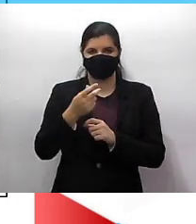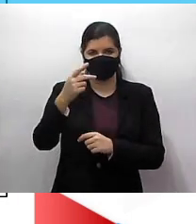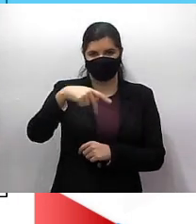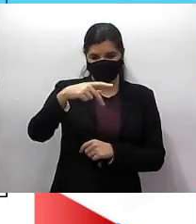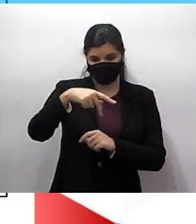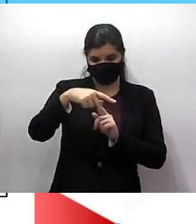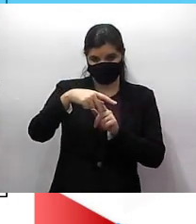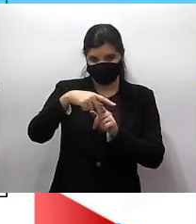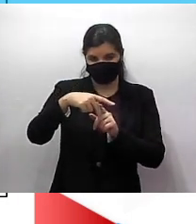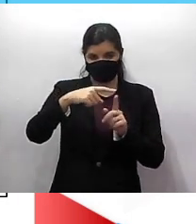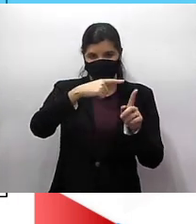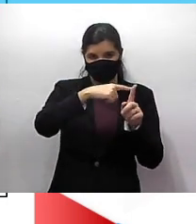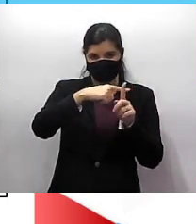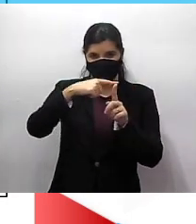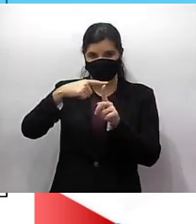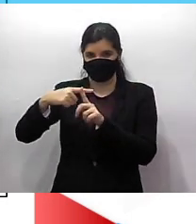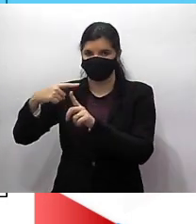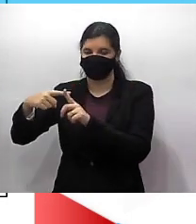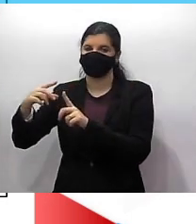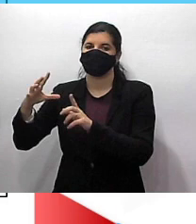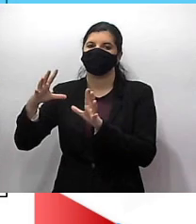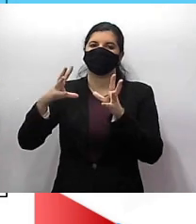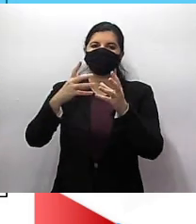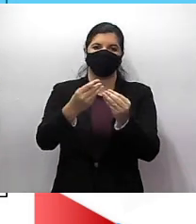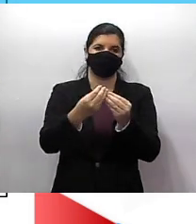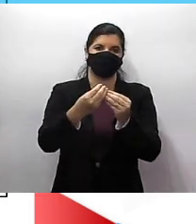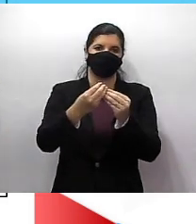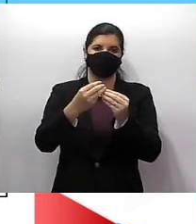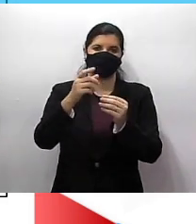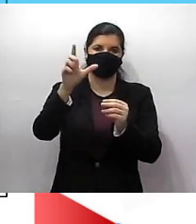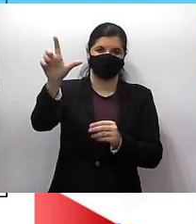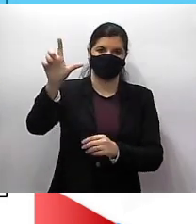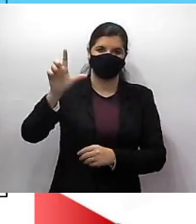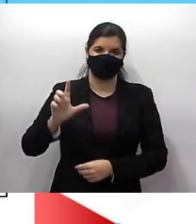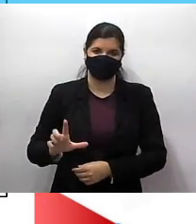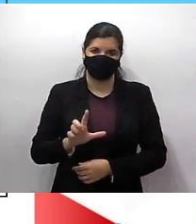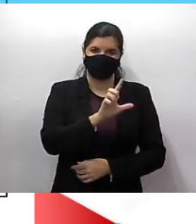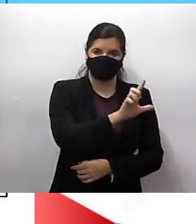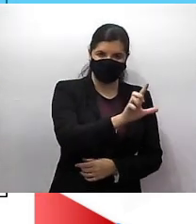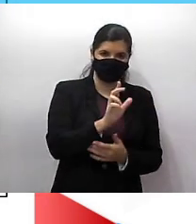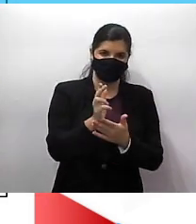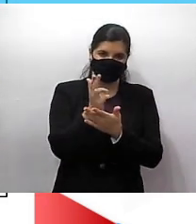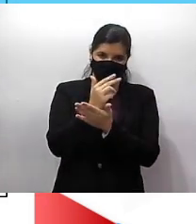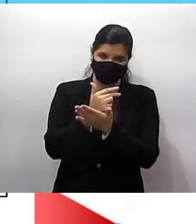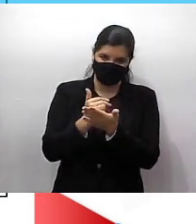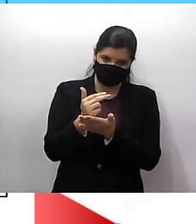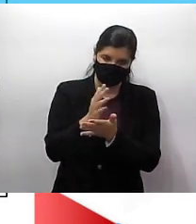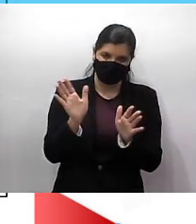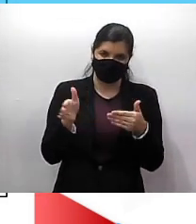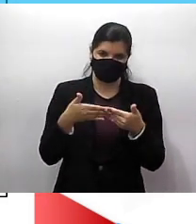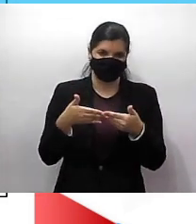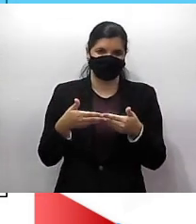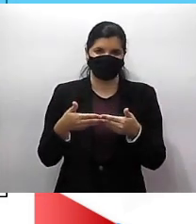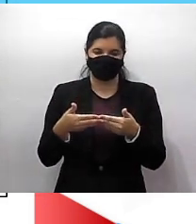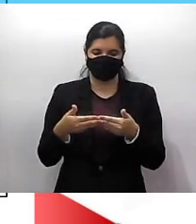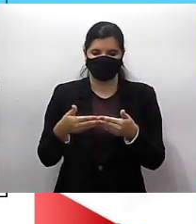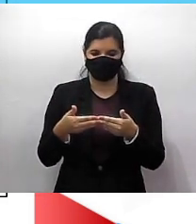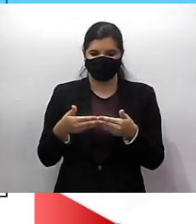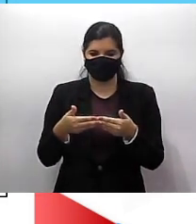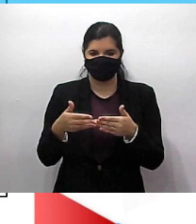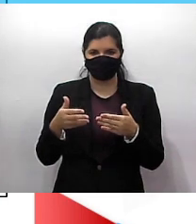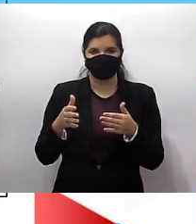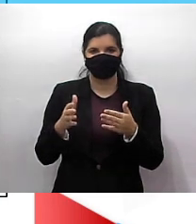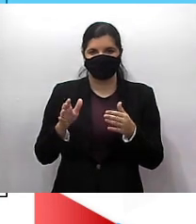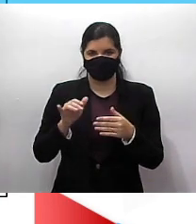a soma das medidas dos lados da figura fechada, tá bom? Dessa